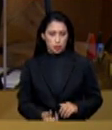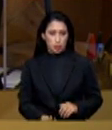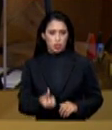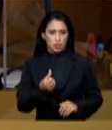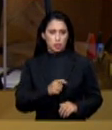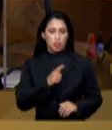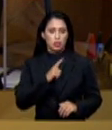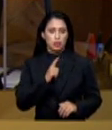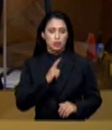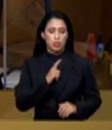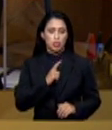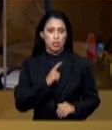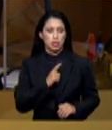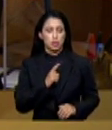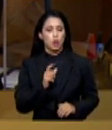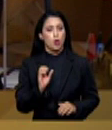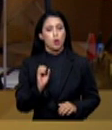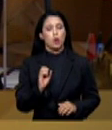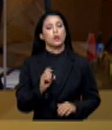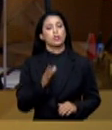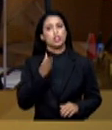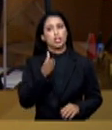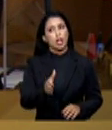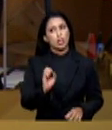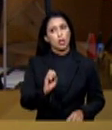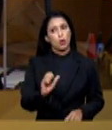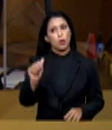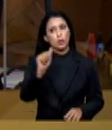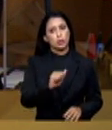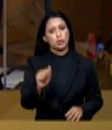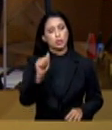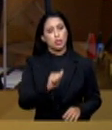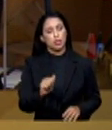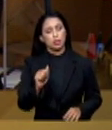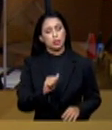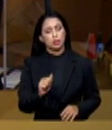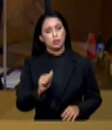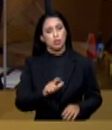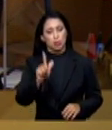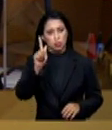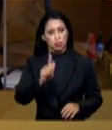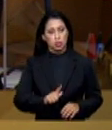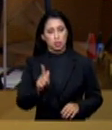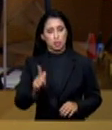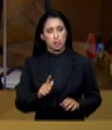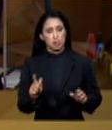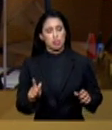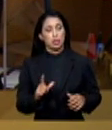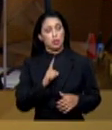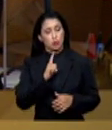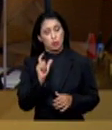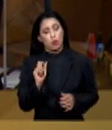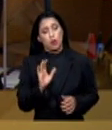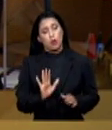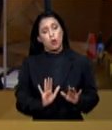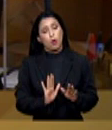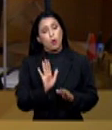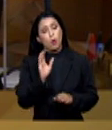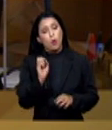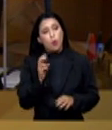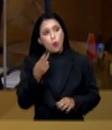imposto a prestação direta ou por meio de gestão associada sem a possibilidade dos contratos de programa ou ainda por meio de licitação